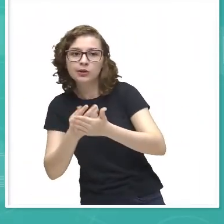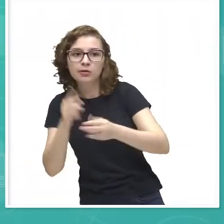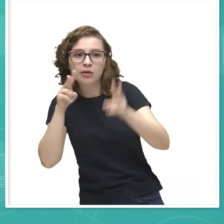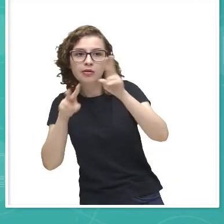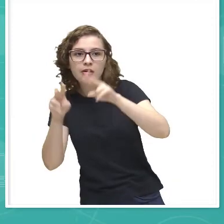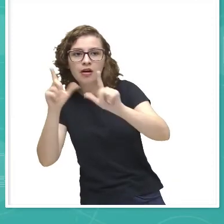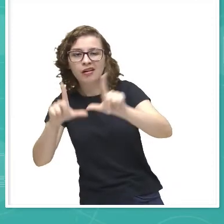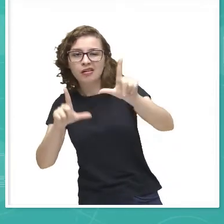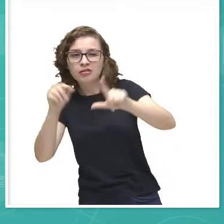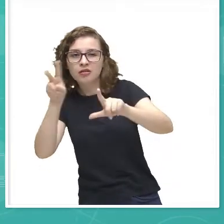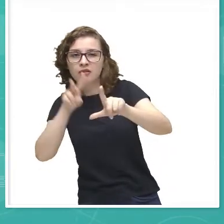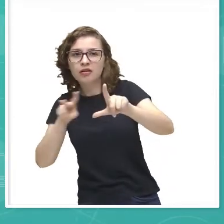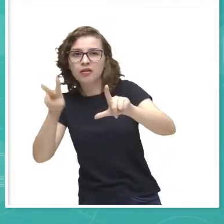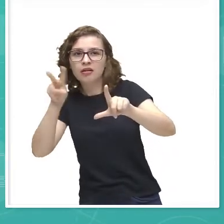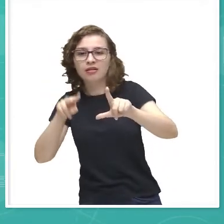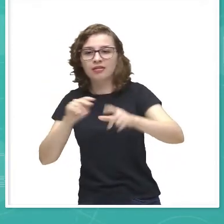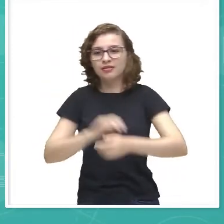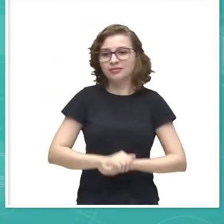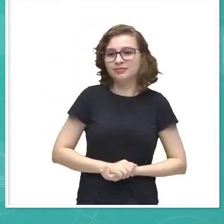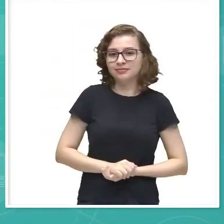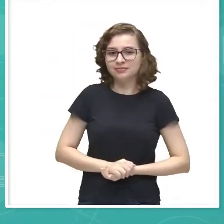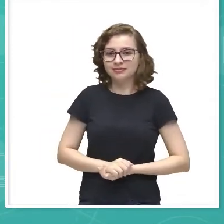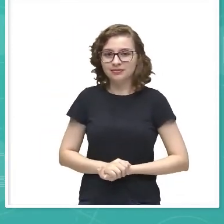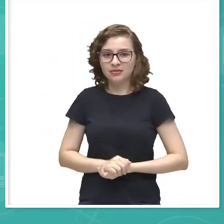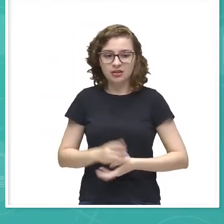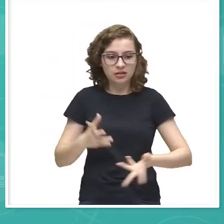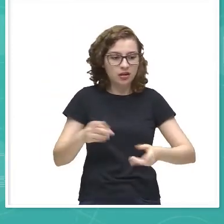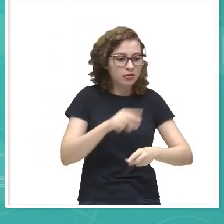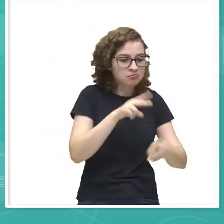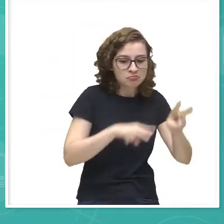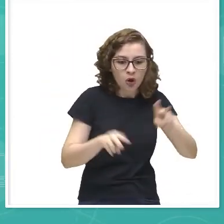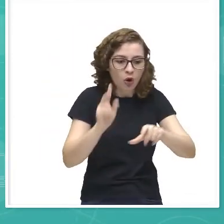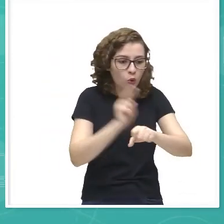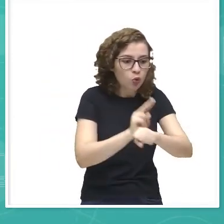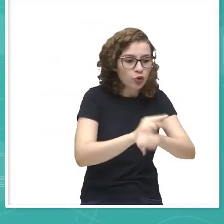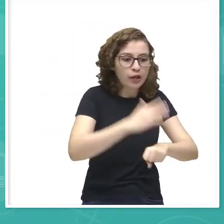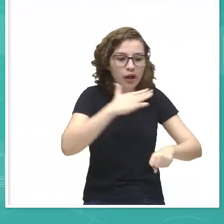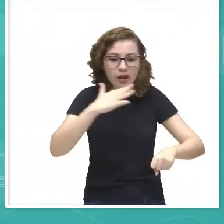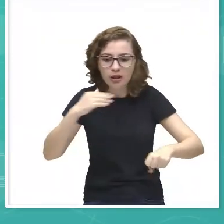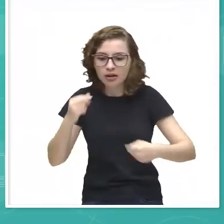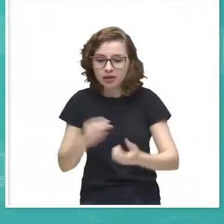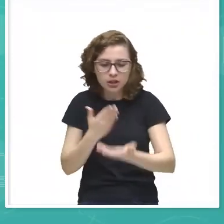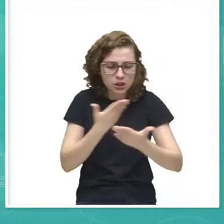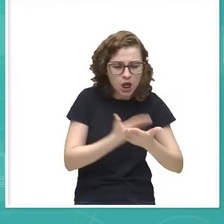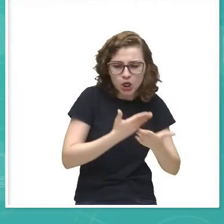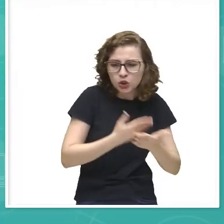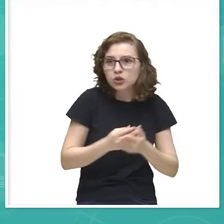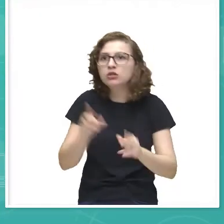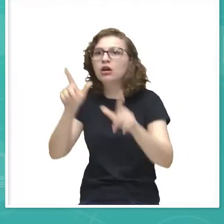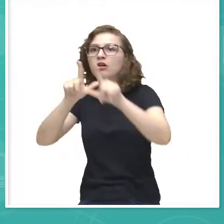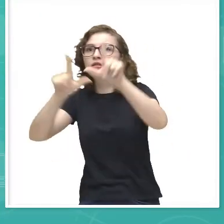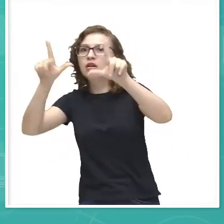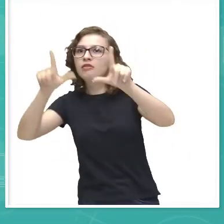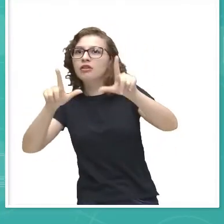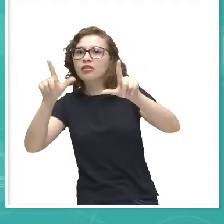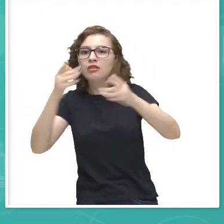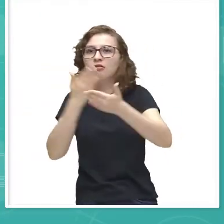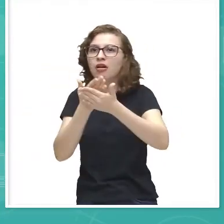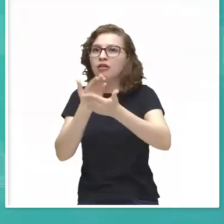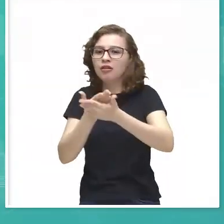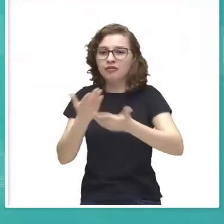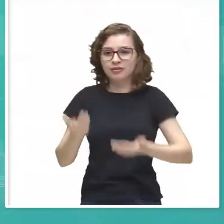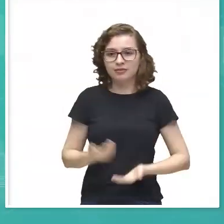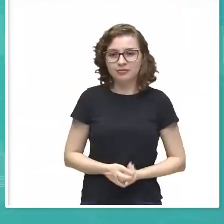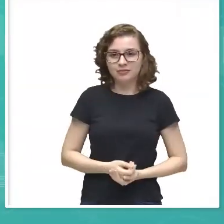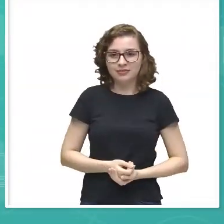cozinhando, tá assistindo aula, tá fazendo atividade, tá olhando os meninos, tá fazendo tudo ao mesmo tempo. Isso, muito bem. Depois vai convidar a gente para